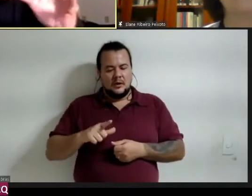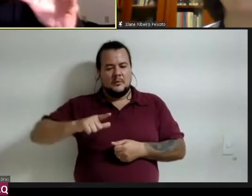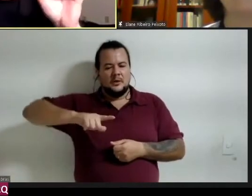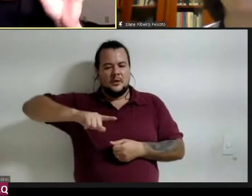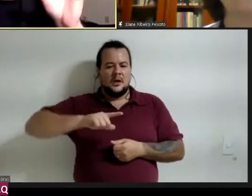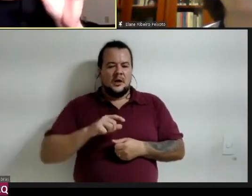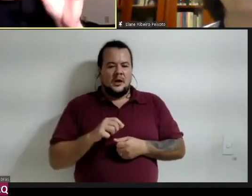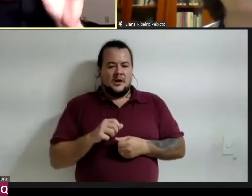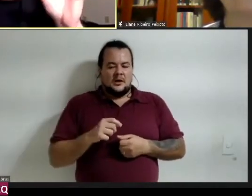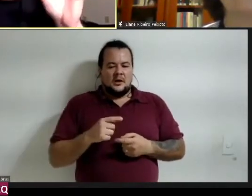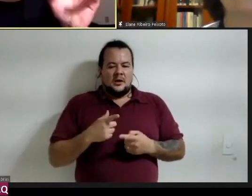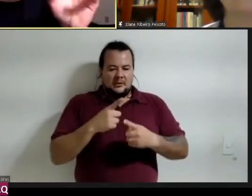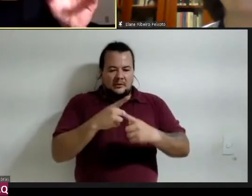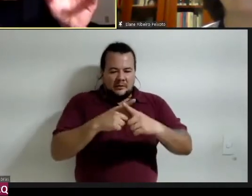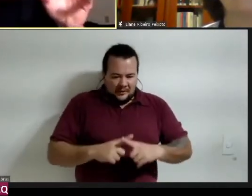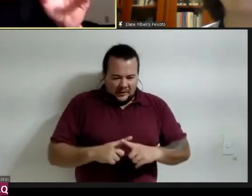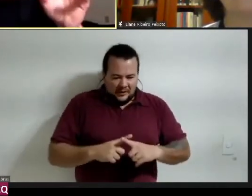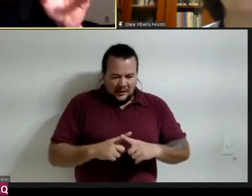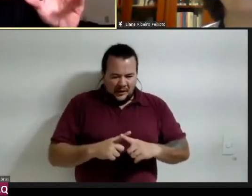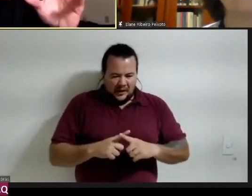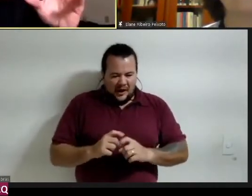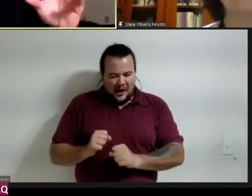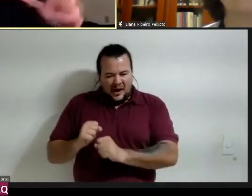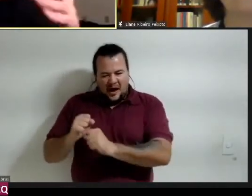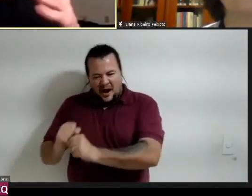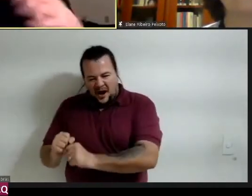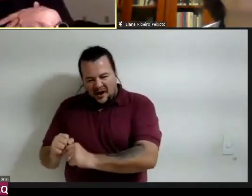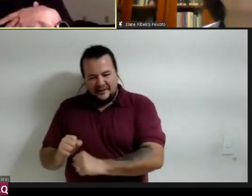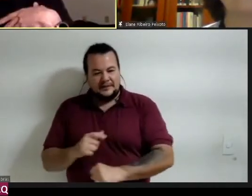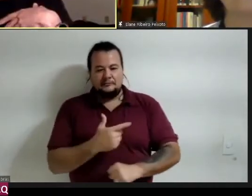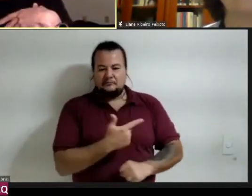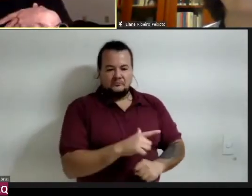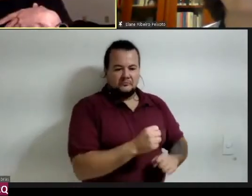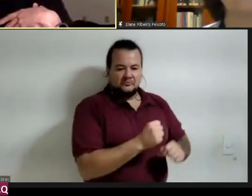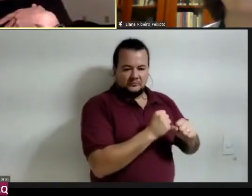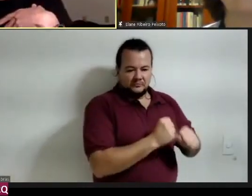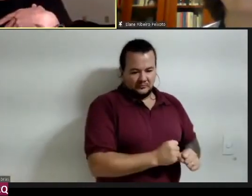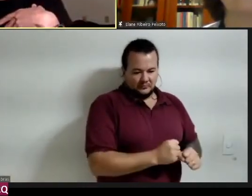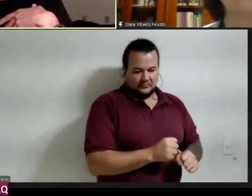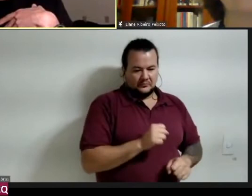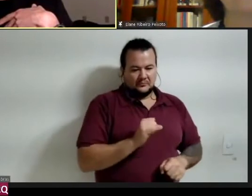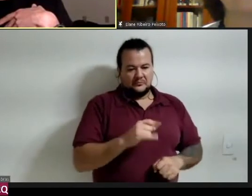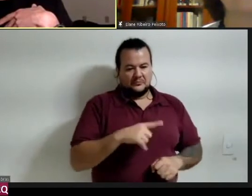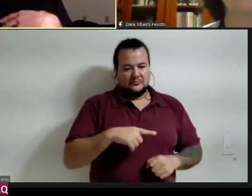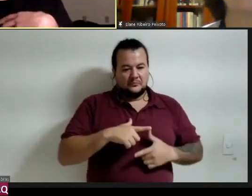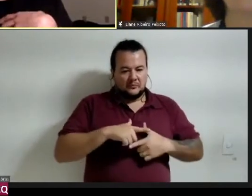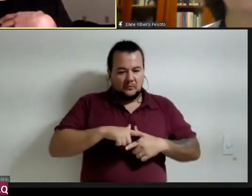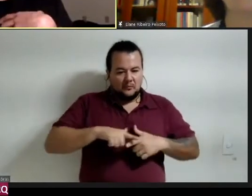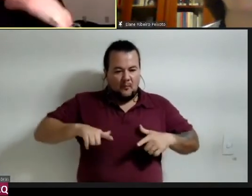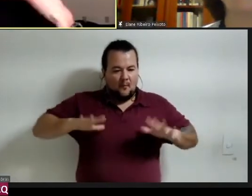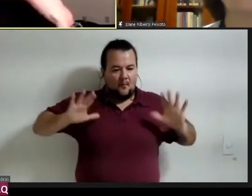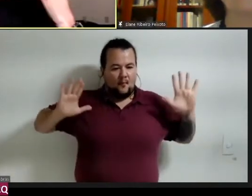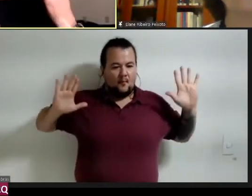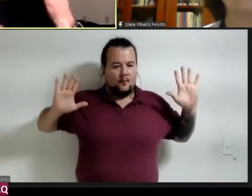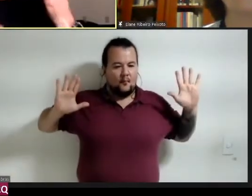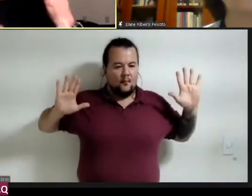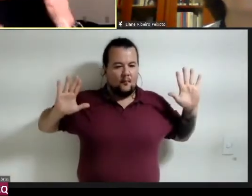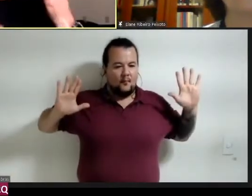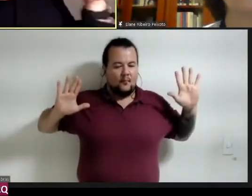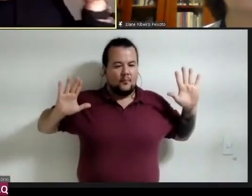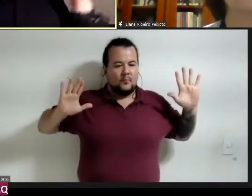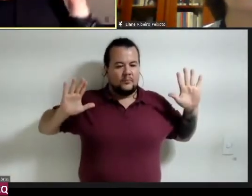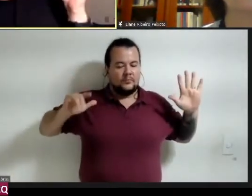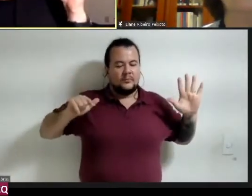numa disputa entre os poderosos e os sem poder, se você decide não tomar lado, ou seja, não ser político, você